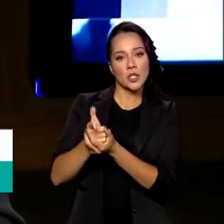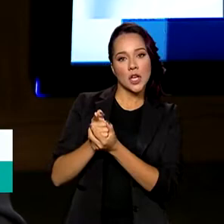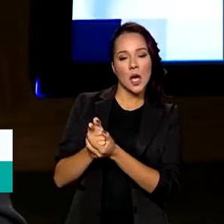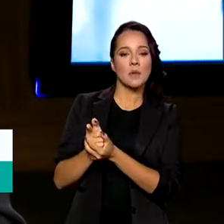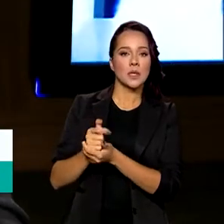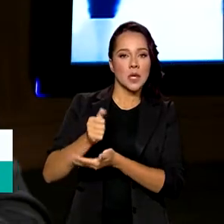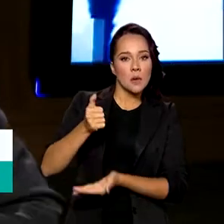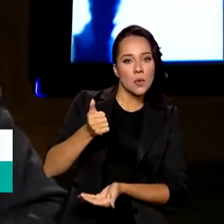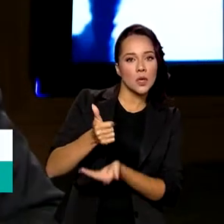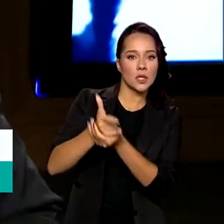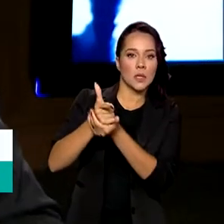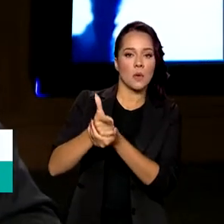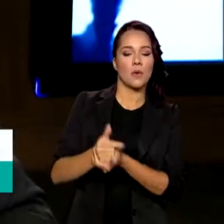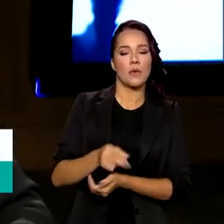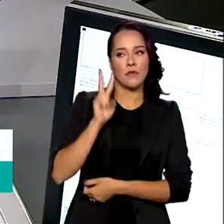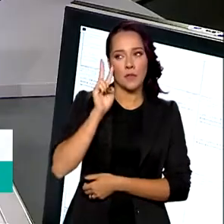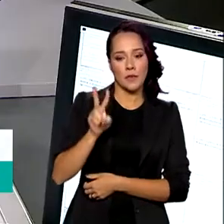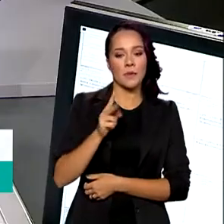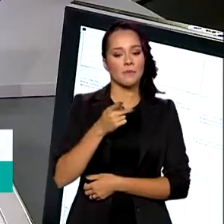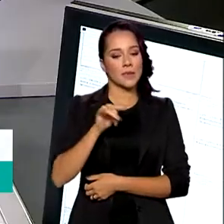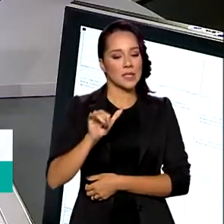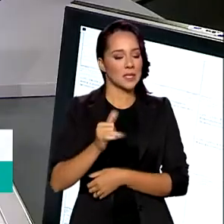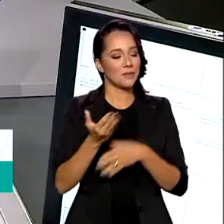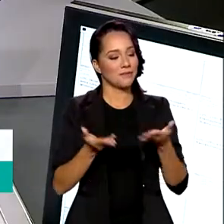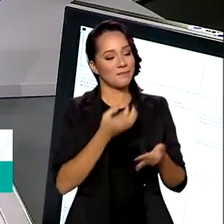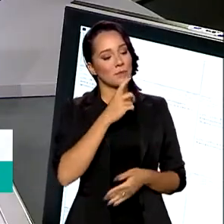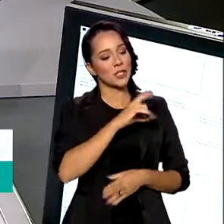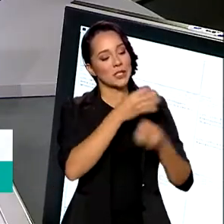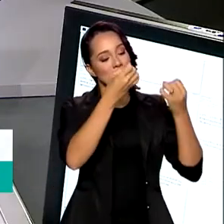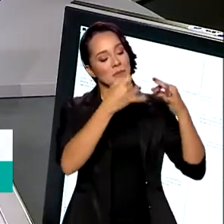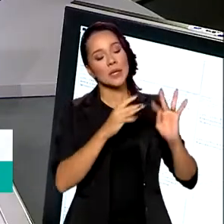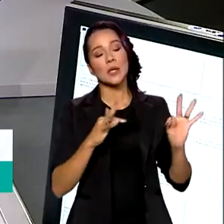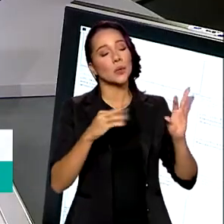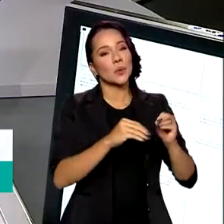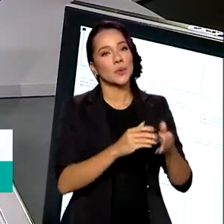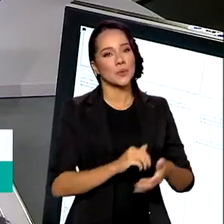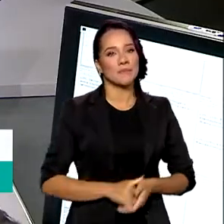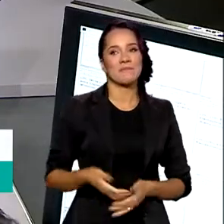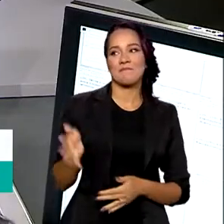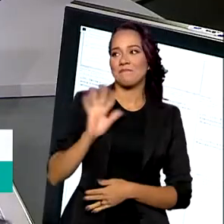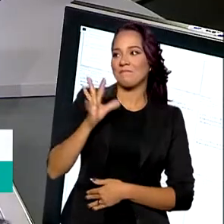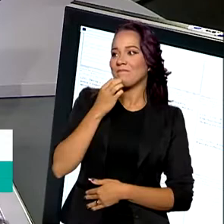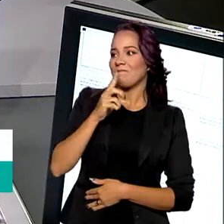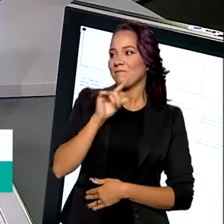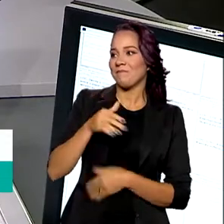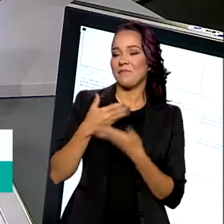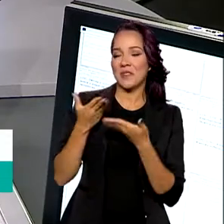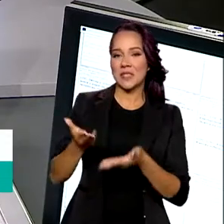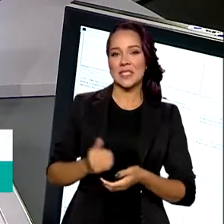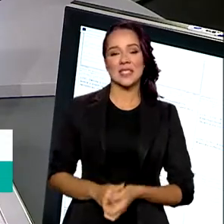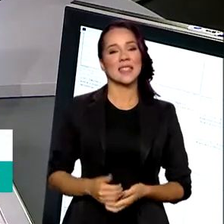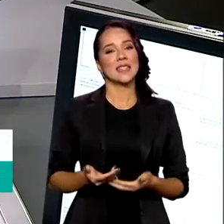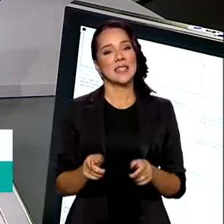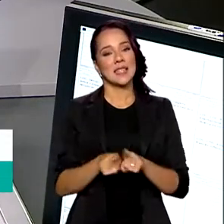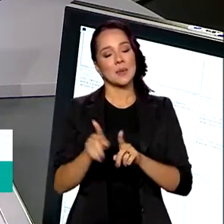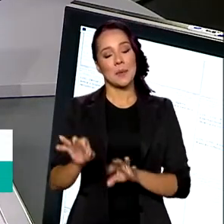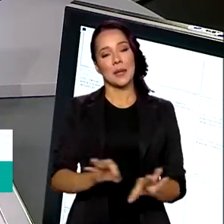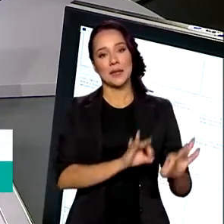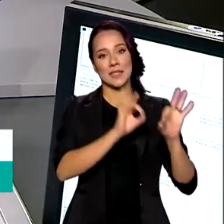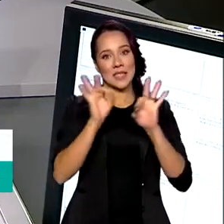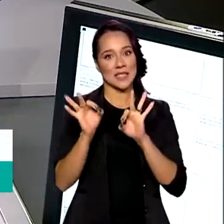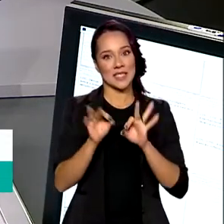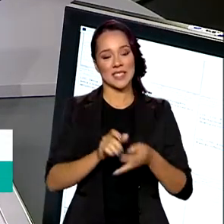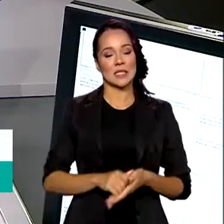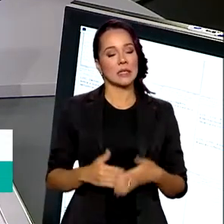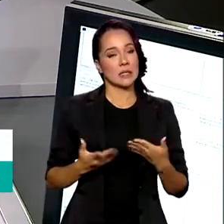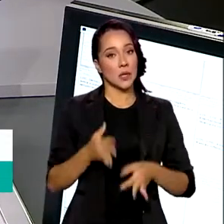armas e munição Priscilla mazenotti Bom dia ela está aqui com a gente explica tudo para nós foi Miguelzinho bom dia para você Monique também para quem nos acompanha